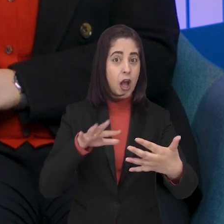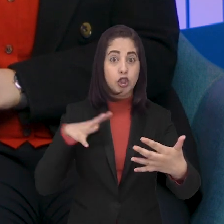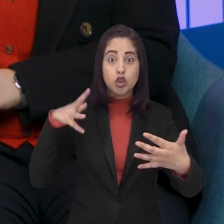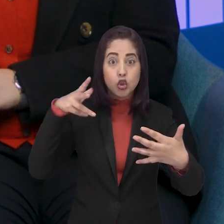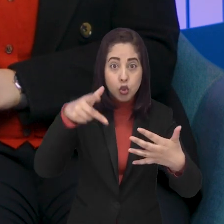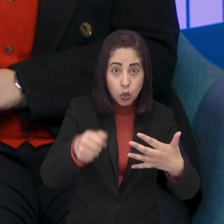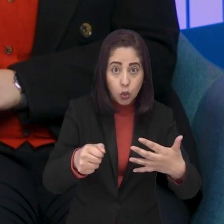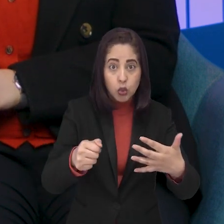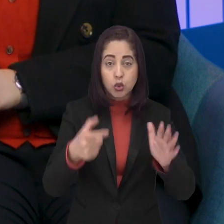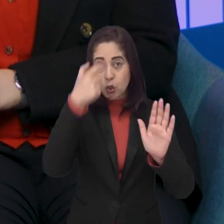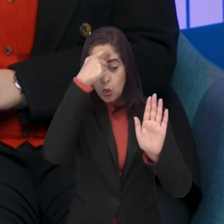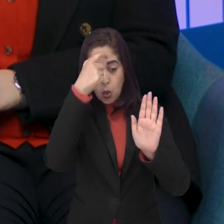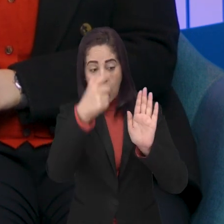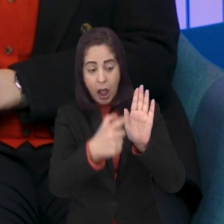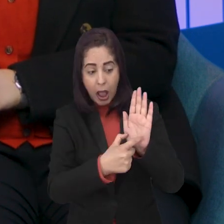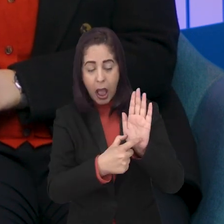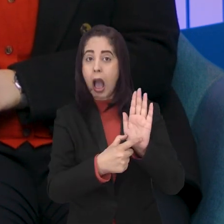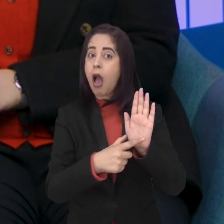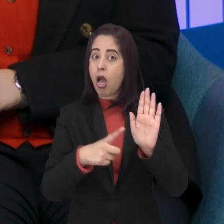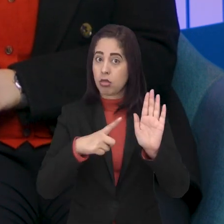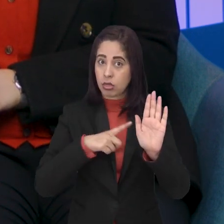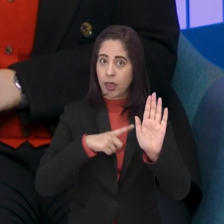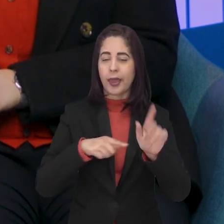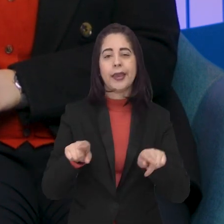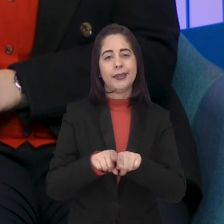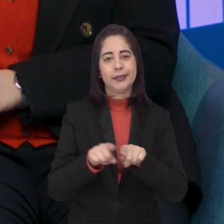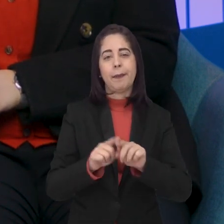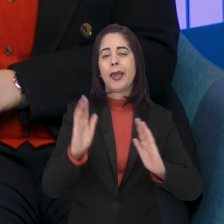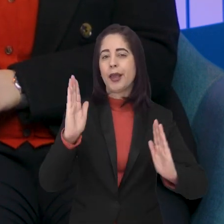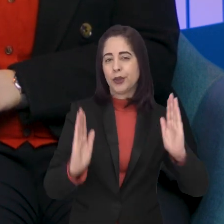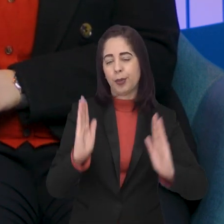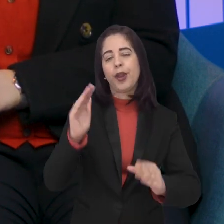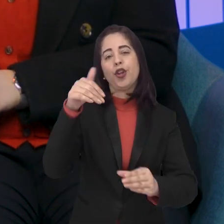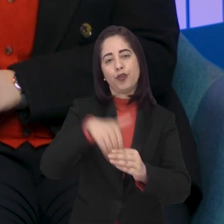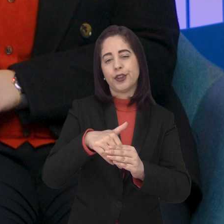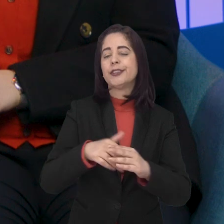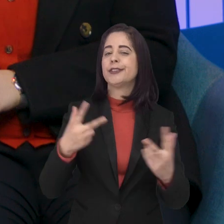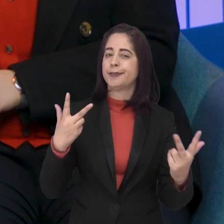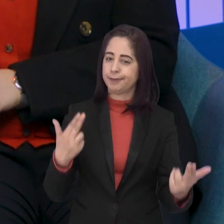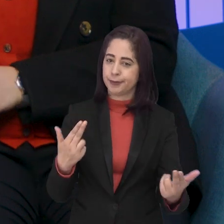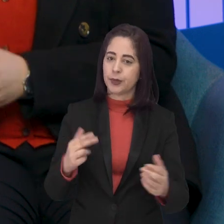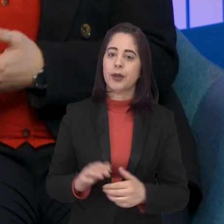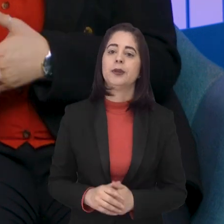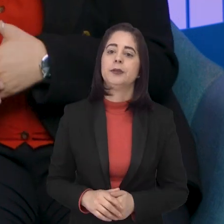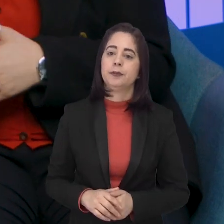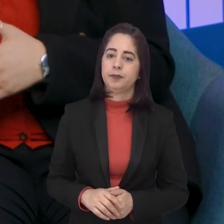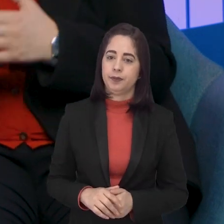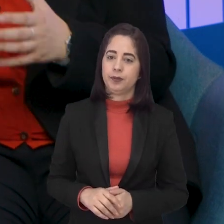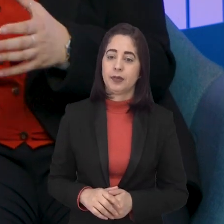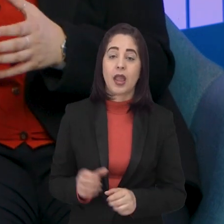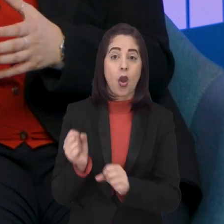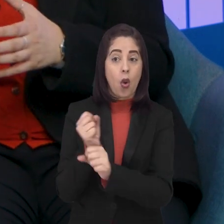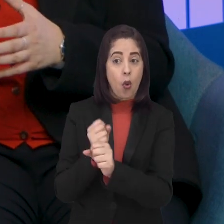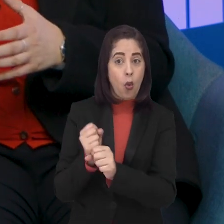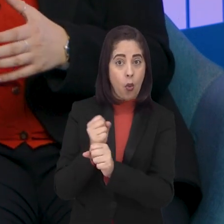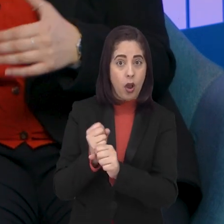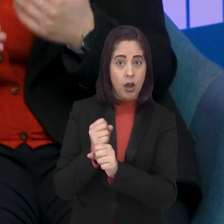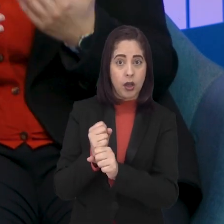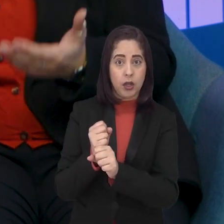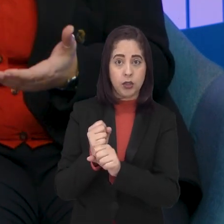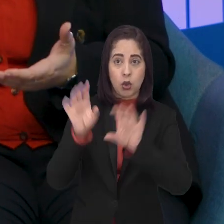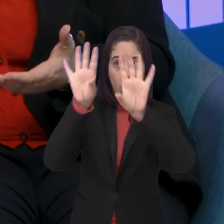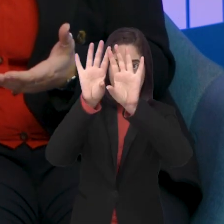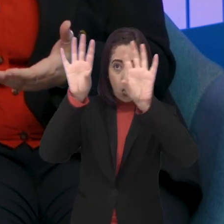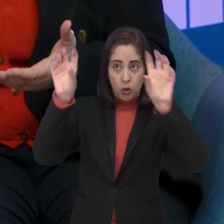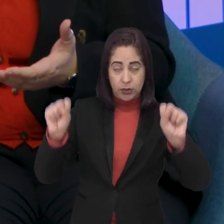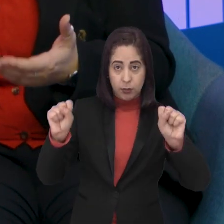estão discutindo esse mesmo tema e claro que nas eleições não poderia ser diferente. Exatamente. Nesse ano, o Tribunal